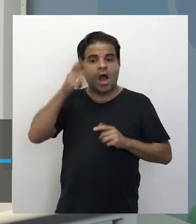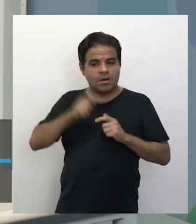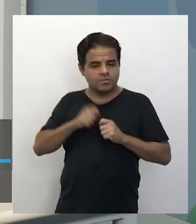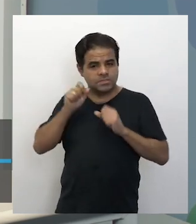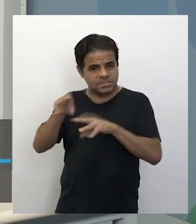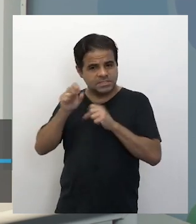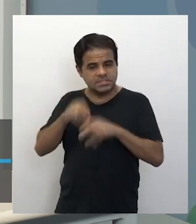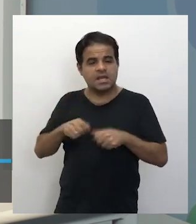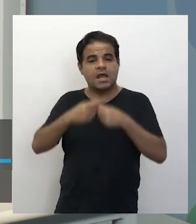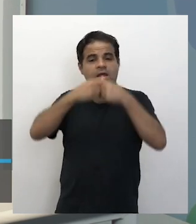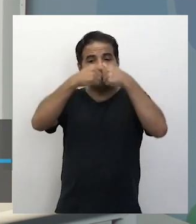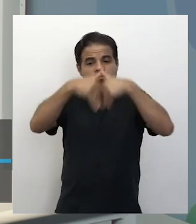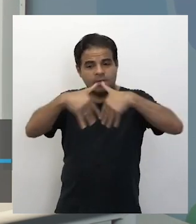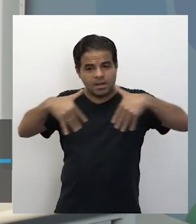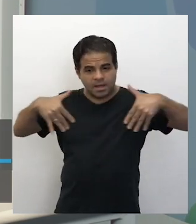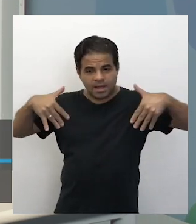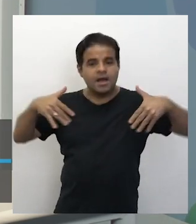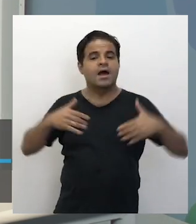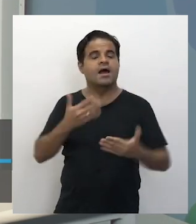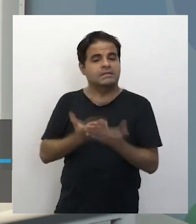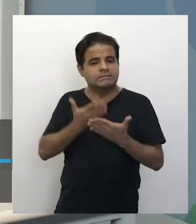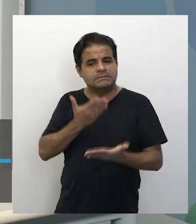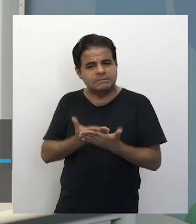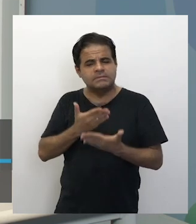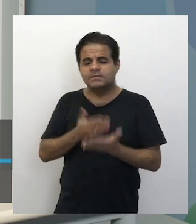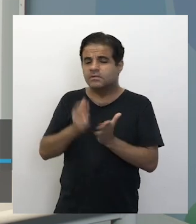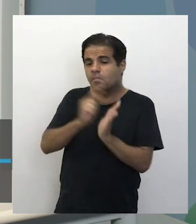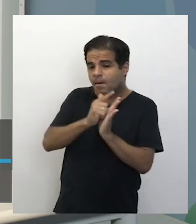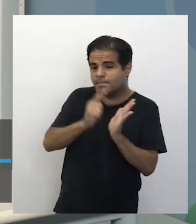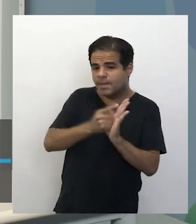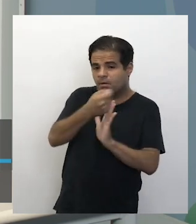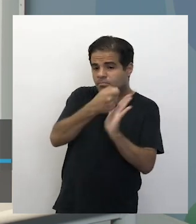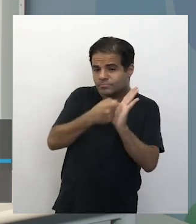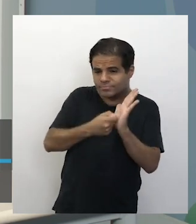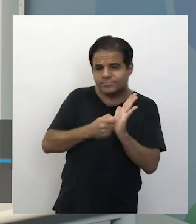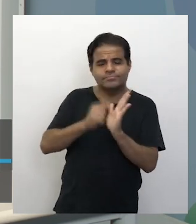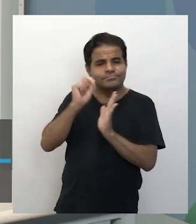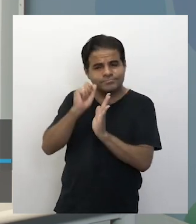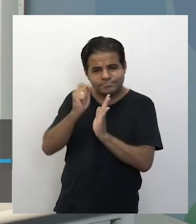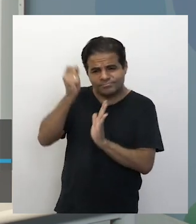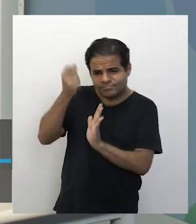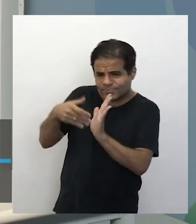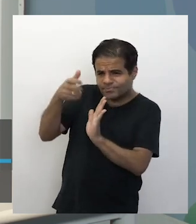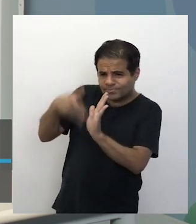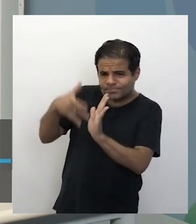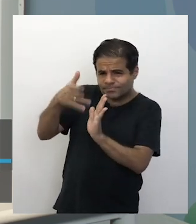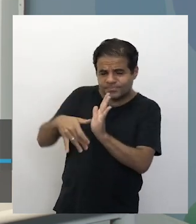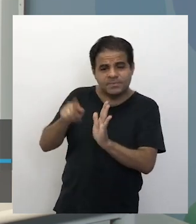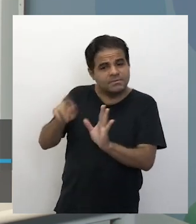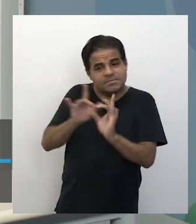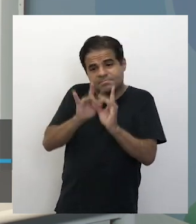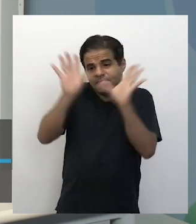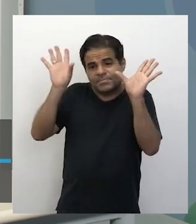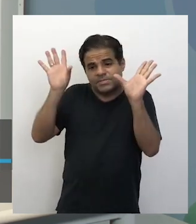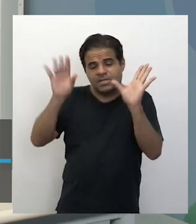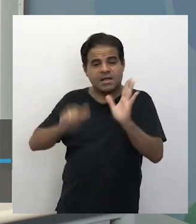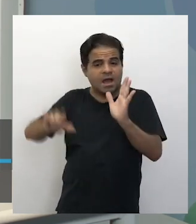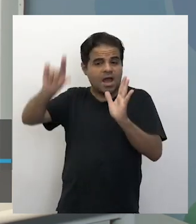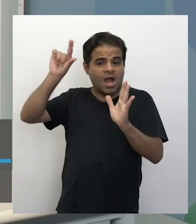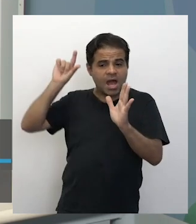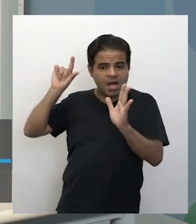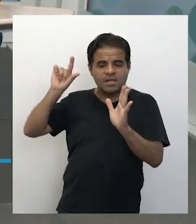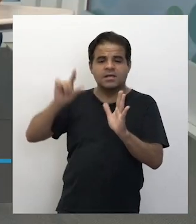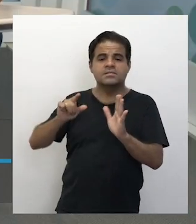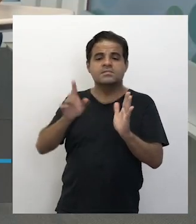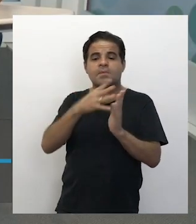um cliente num pedaço de papel explicando para ele. Então, assim, é você se permitir. E como que era antes, a gente lá com